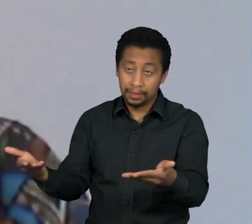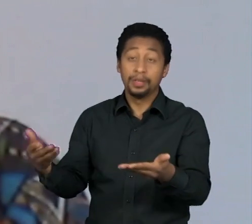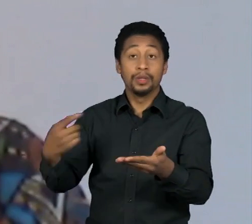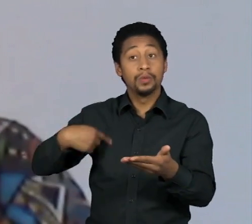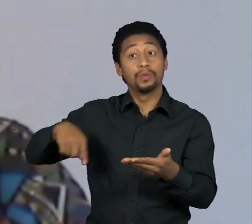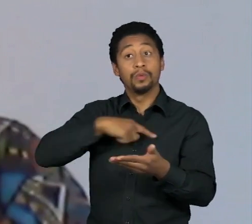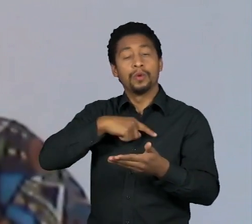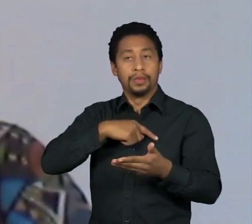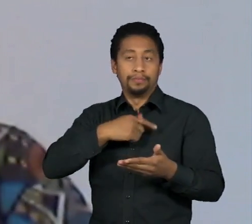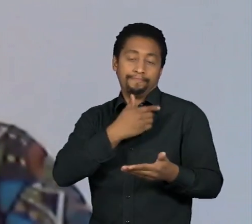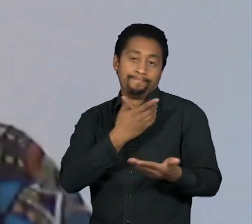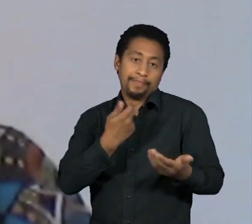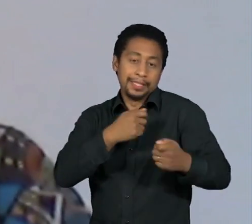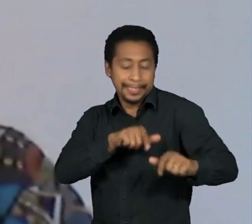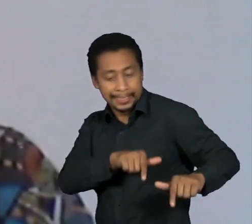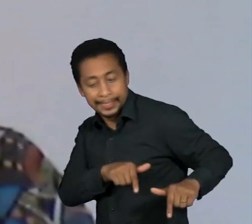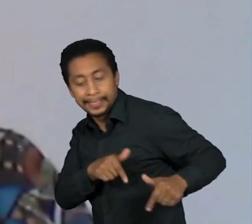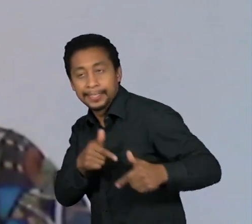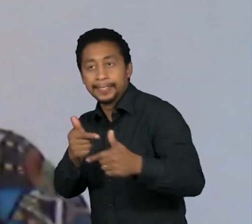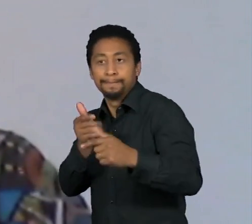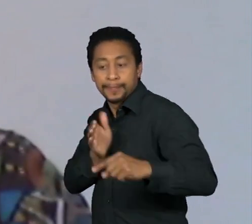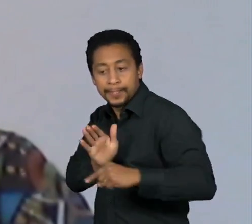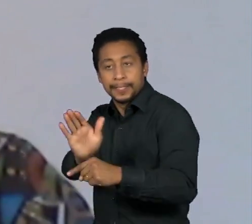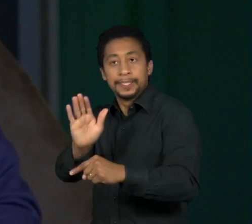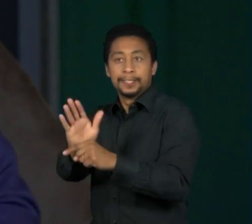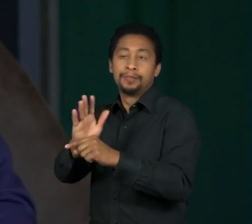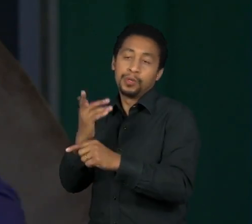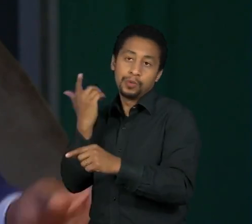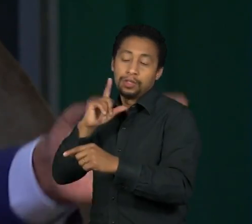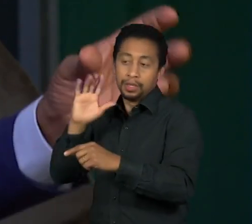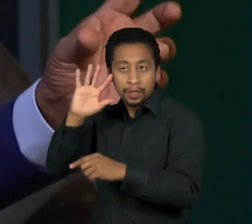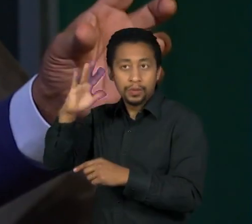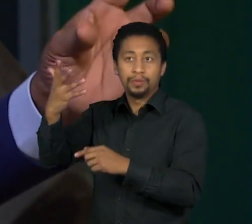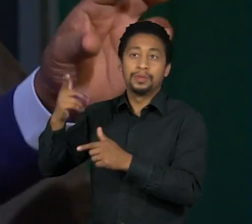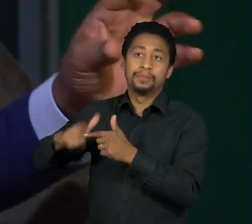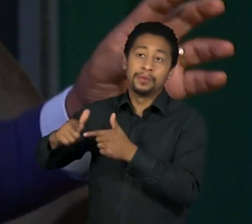promover para conseguir vencer esse que é um desafio histórico. Juliana,